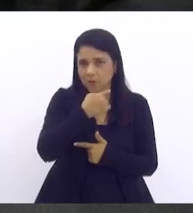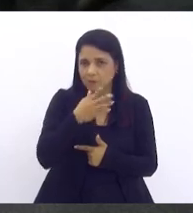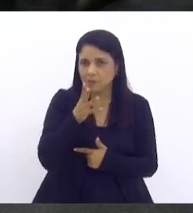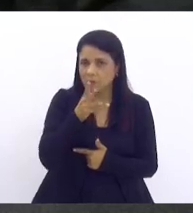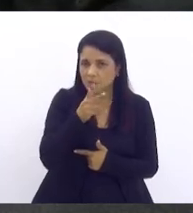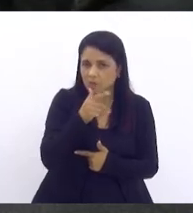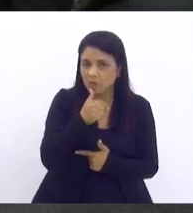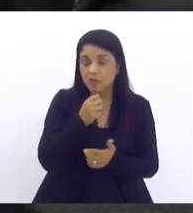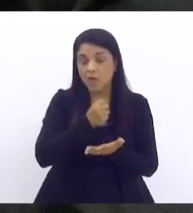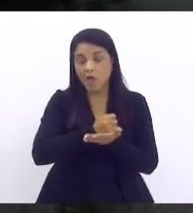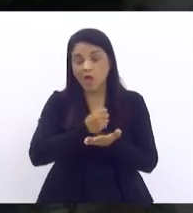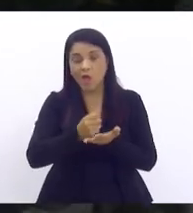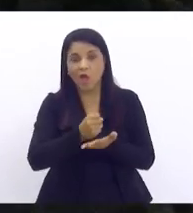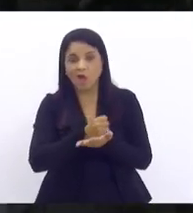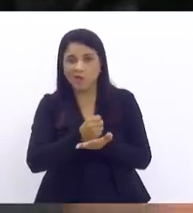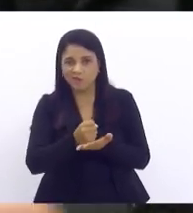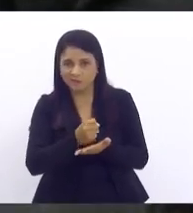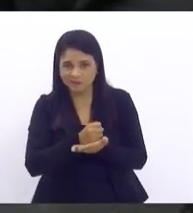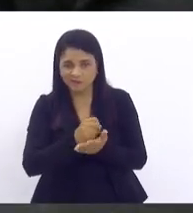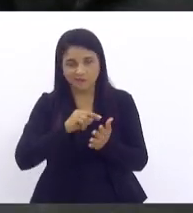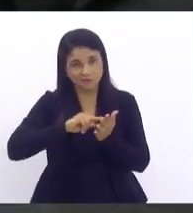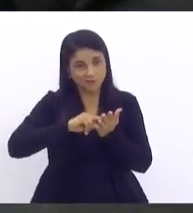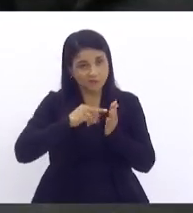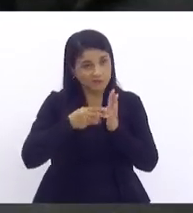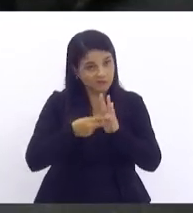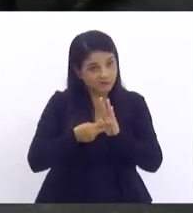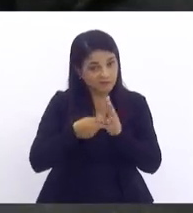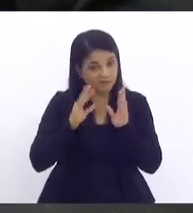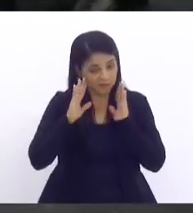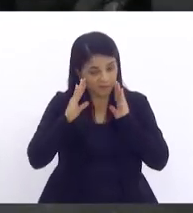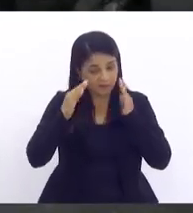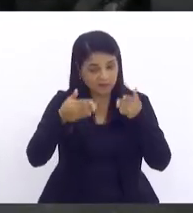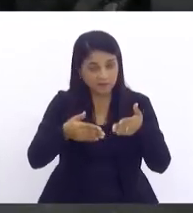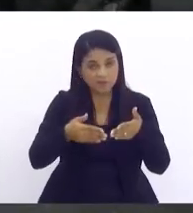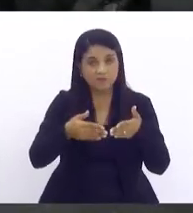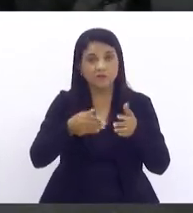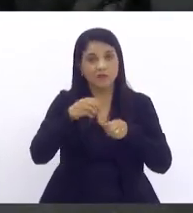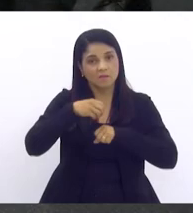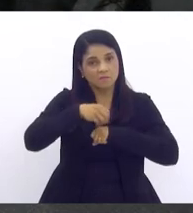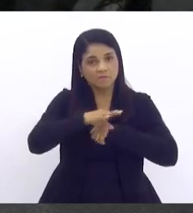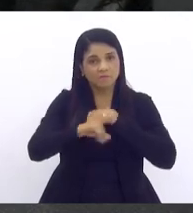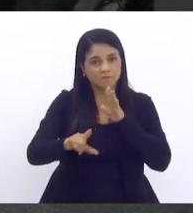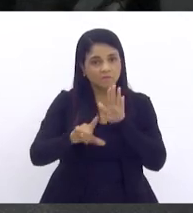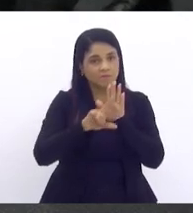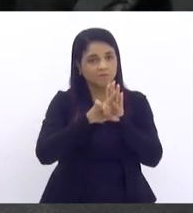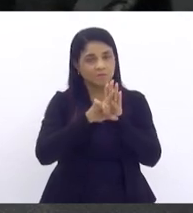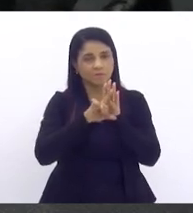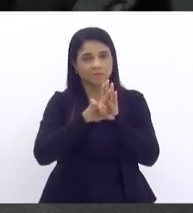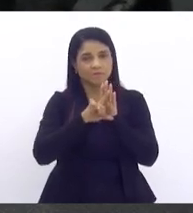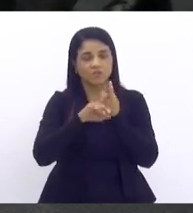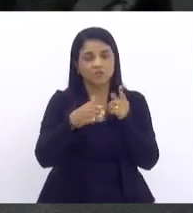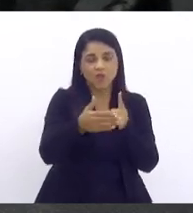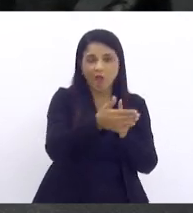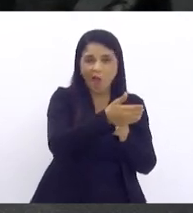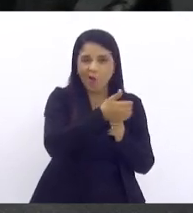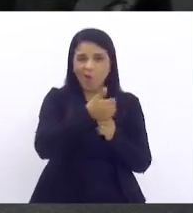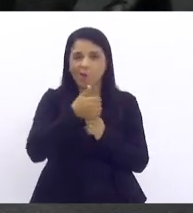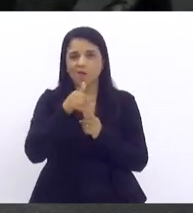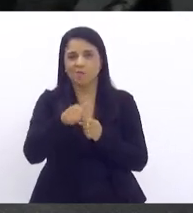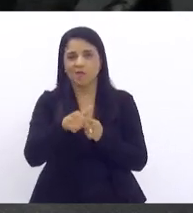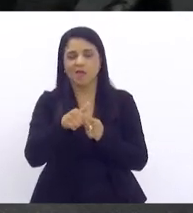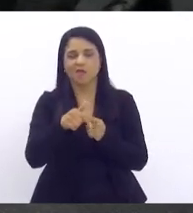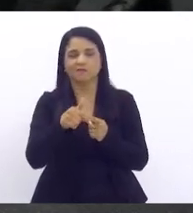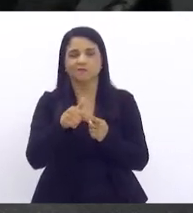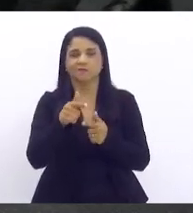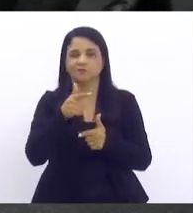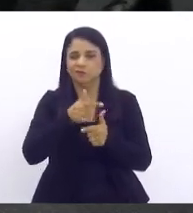contratação específica. Nesse sentido, a nossa indicação legislativa caminha para o encontro do acolhimento da demanda dessas e